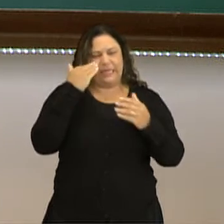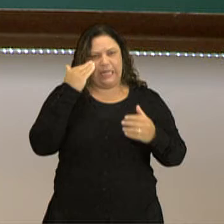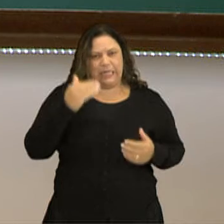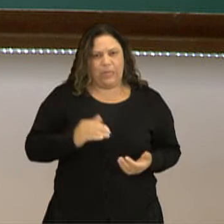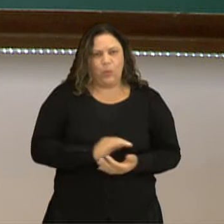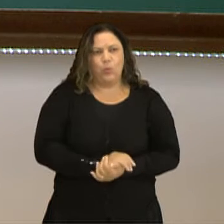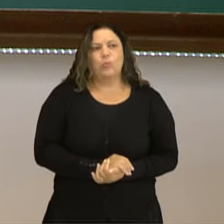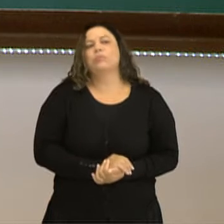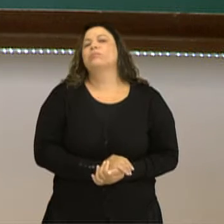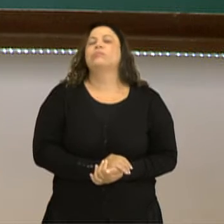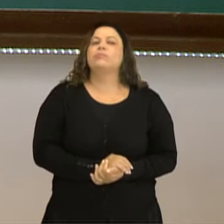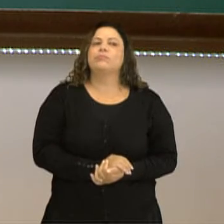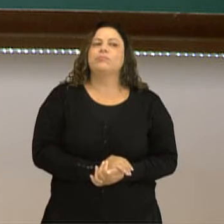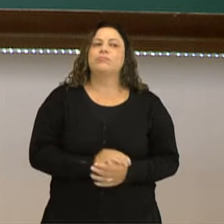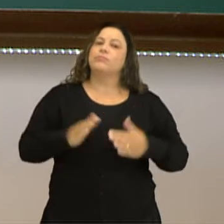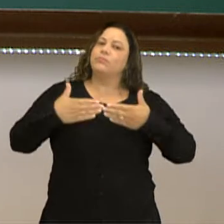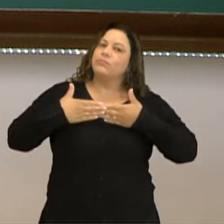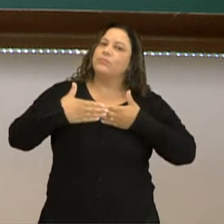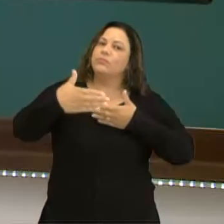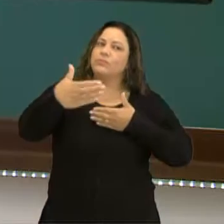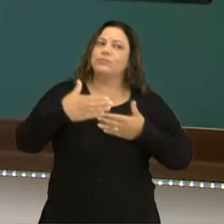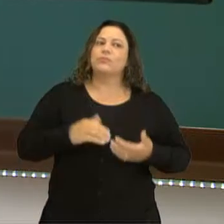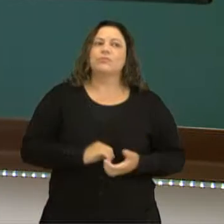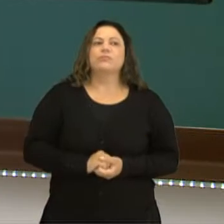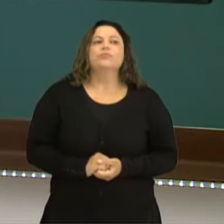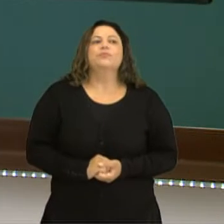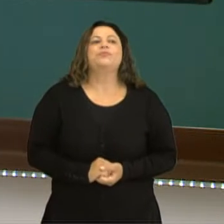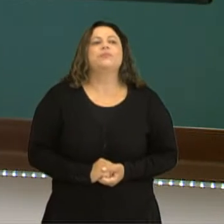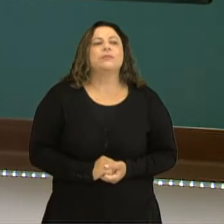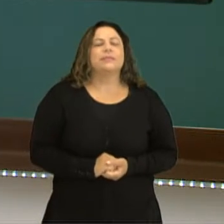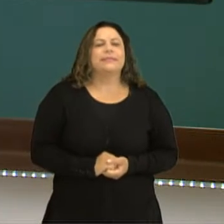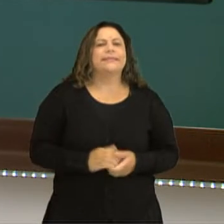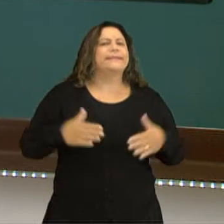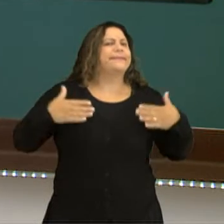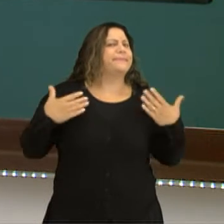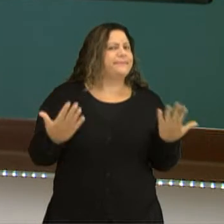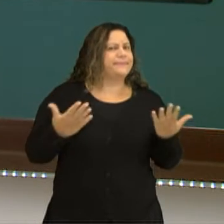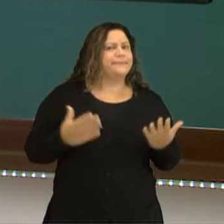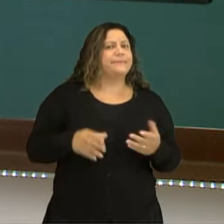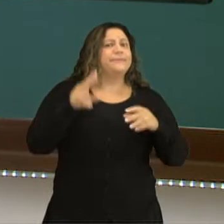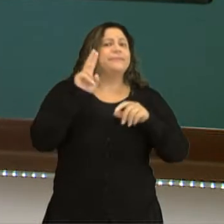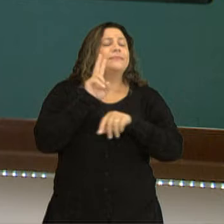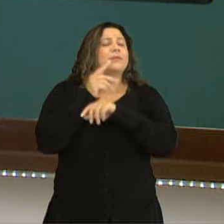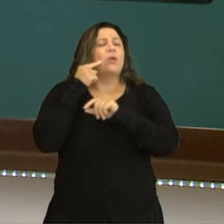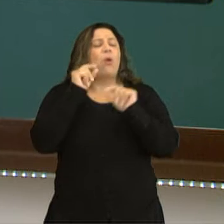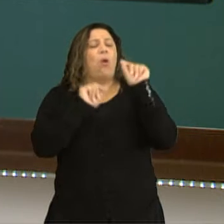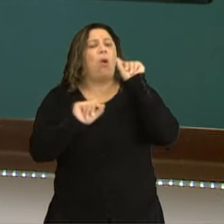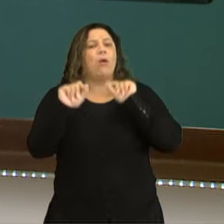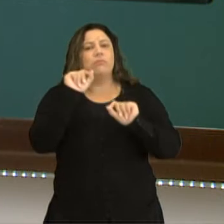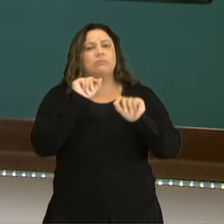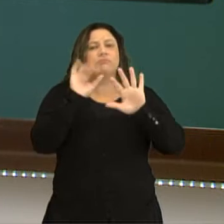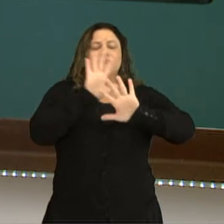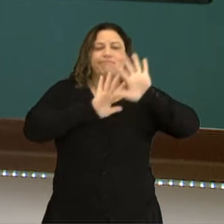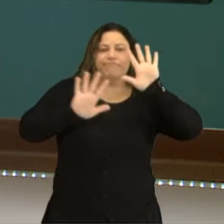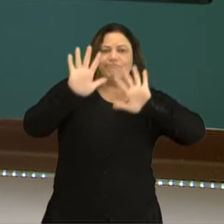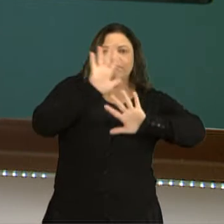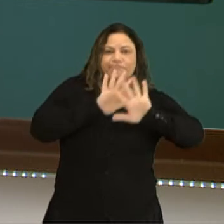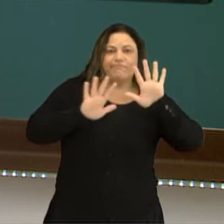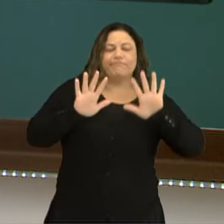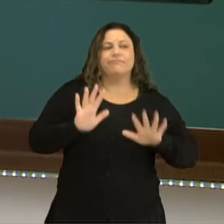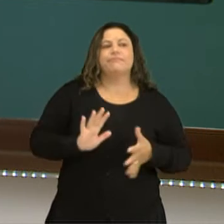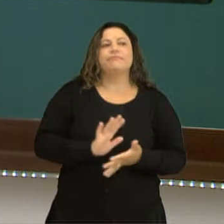só, nós vamos adiante. E é claro, né, pessoal? Pessoal, tenha cuidado, galera. Cuidado, cuidado, cuidado,